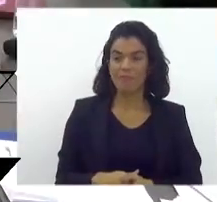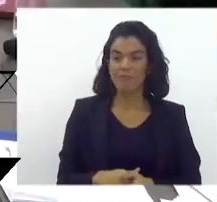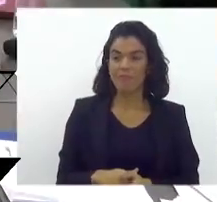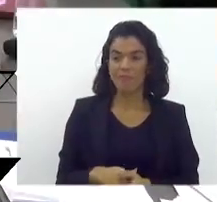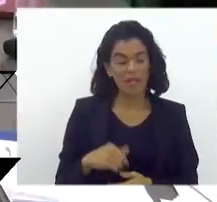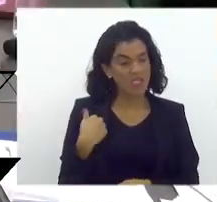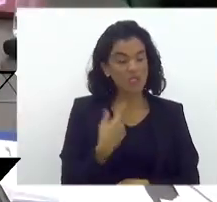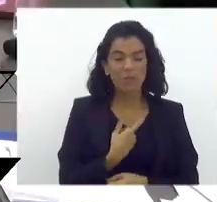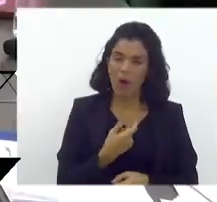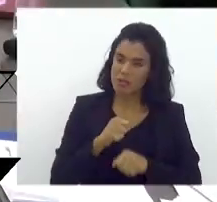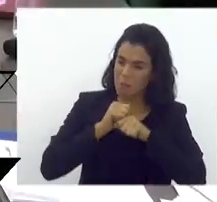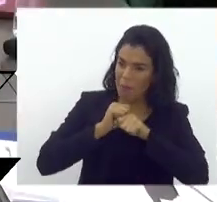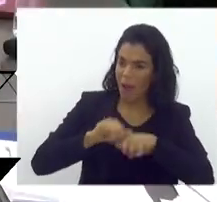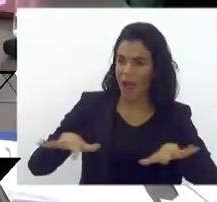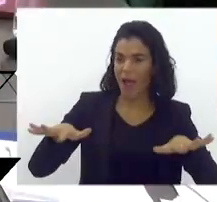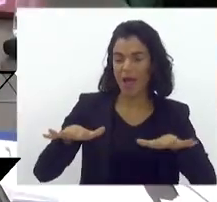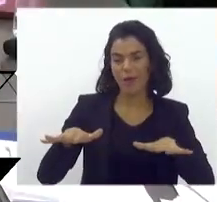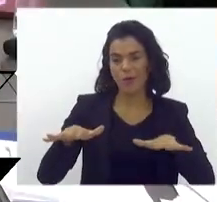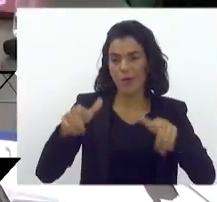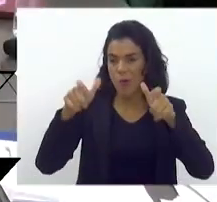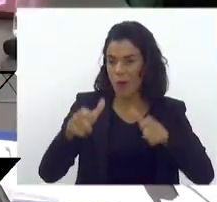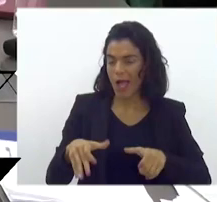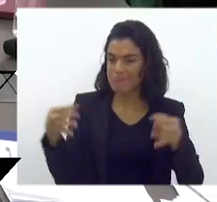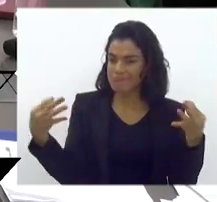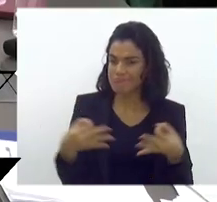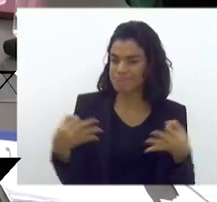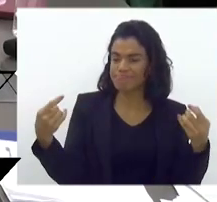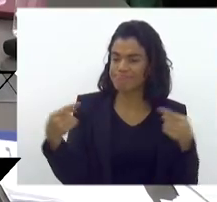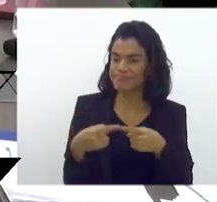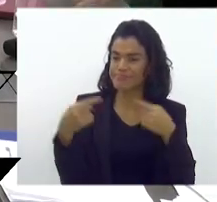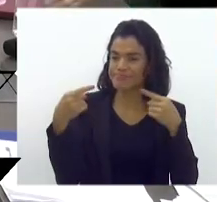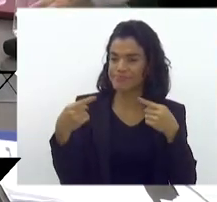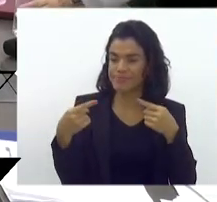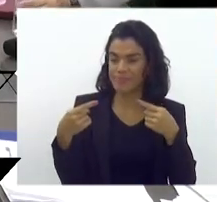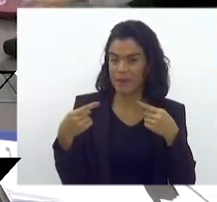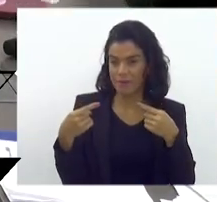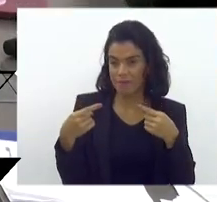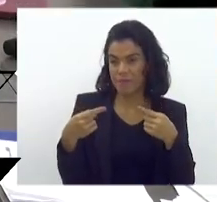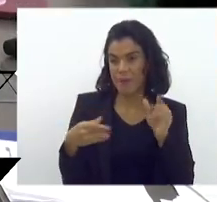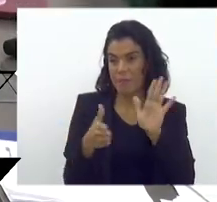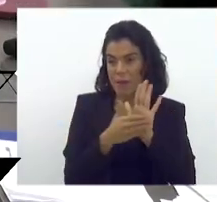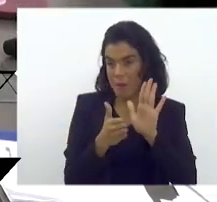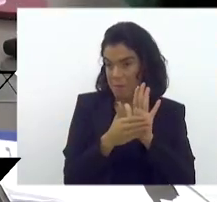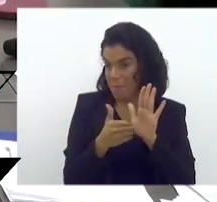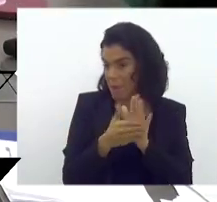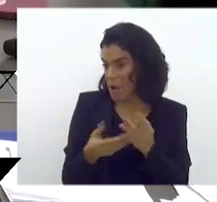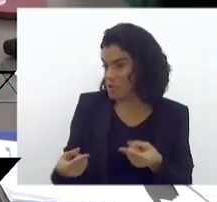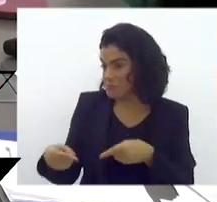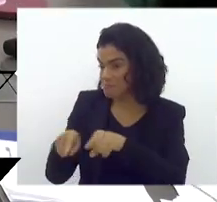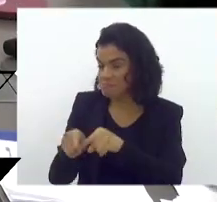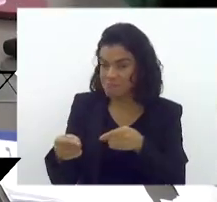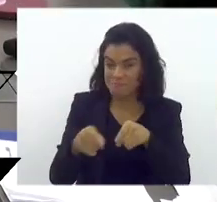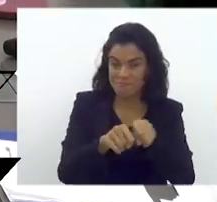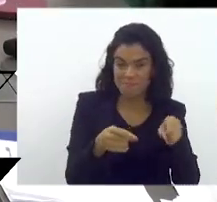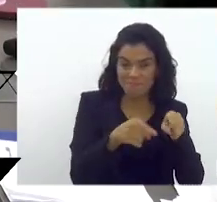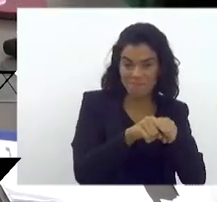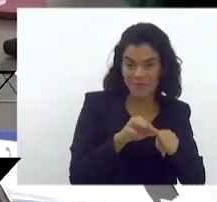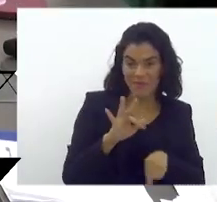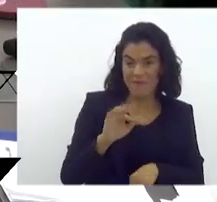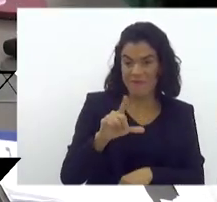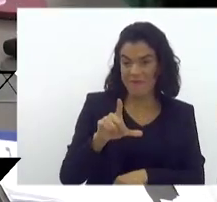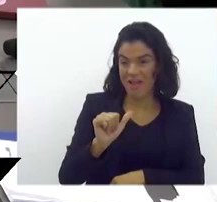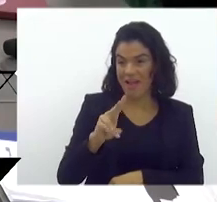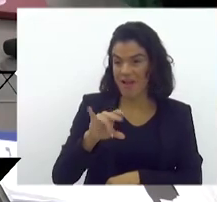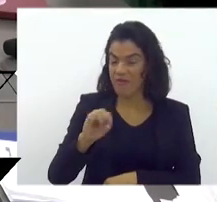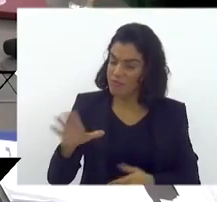possamos difundir, inclusive, com o ambiente adequado. Fica aqui uma proposta de parceria nossa, deputado Serafini.